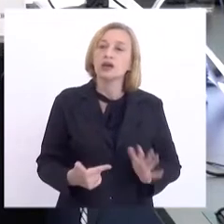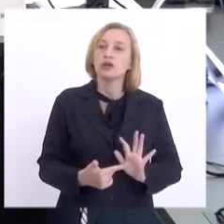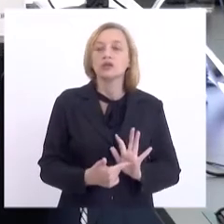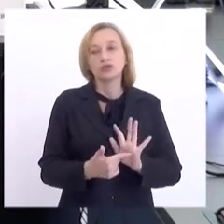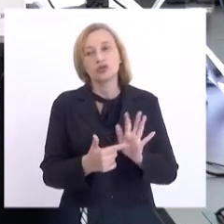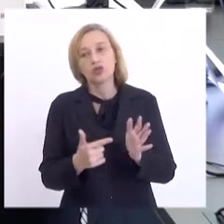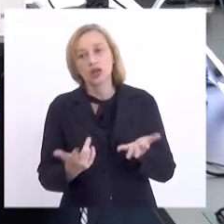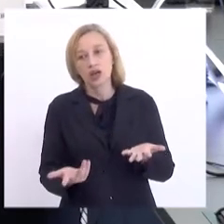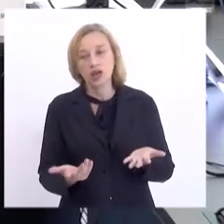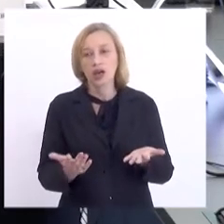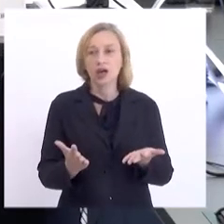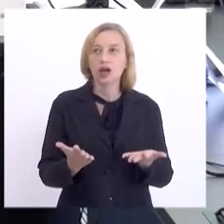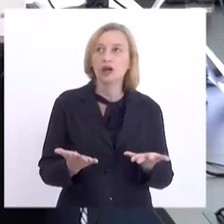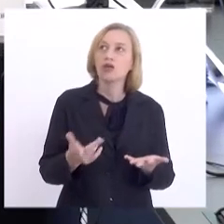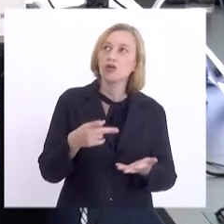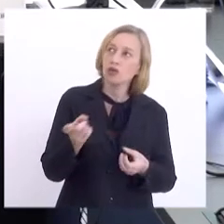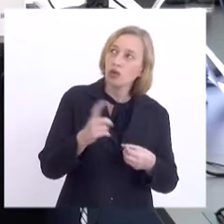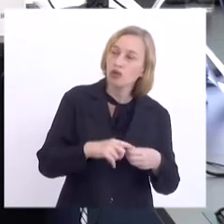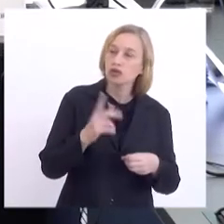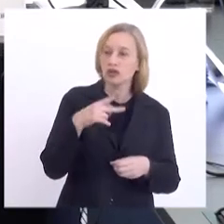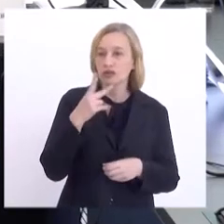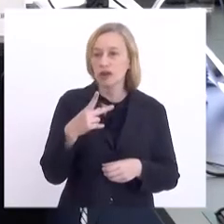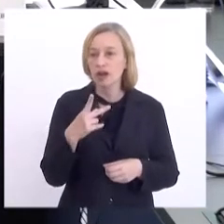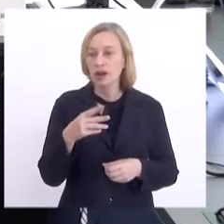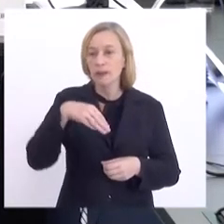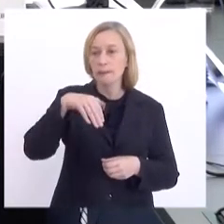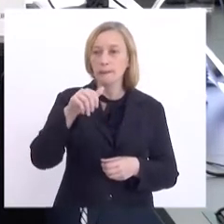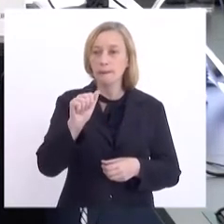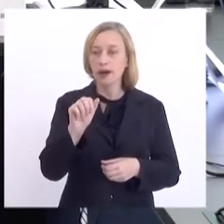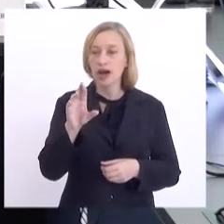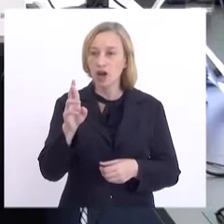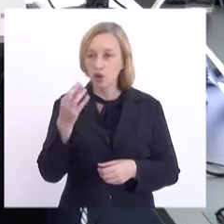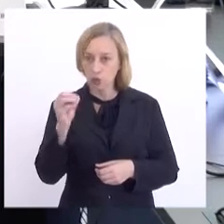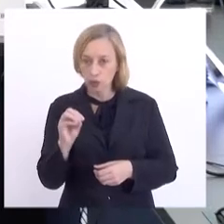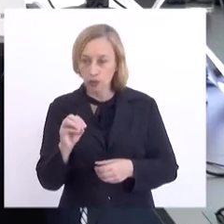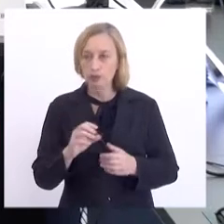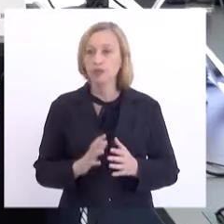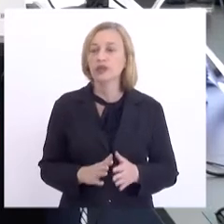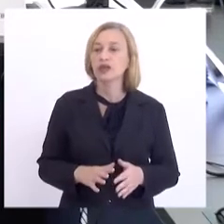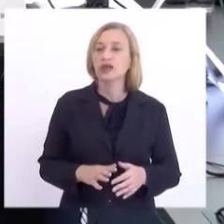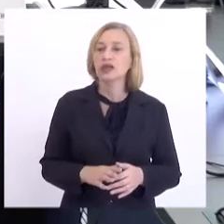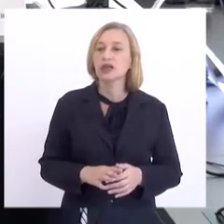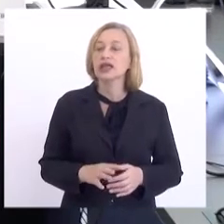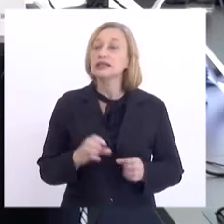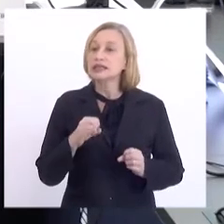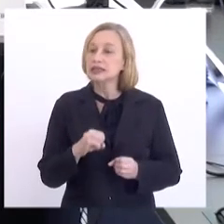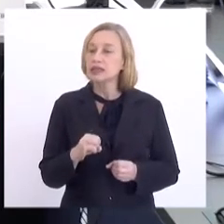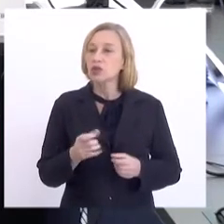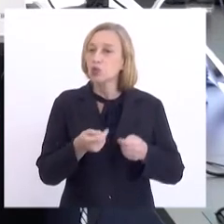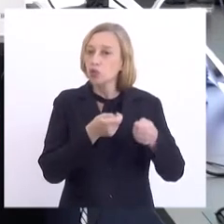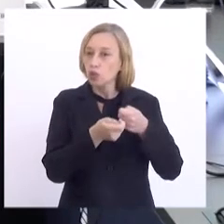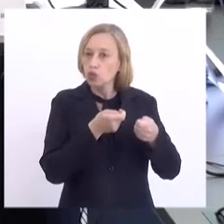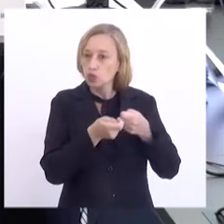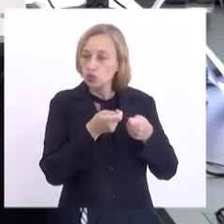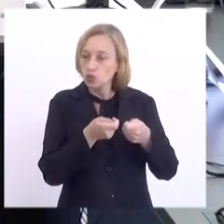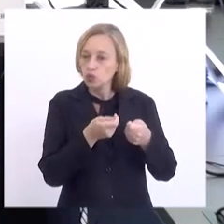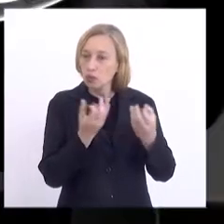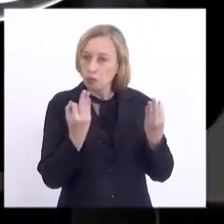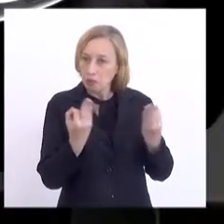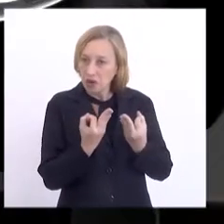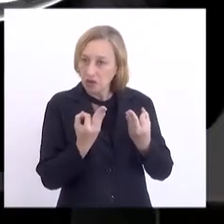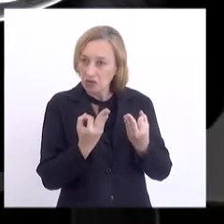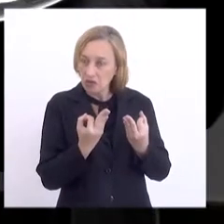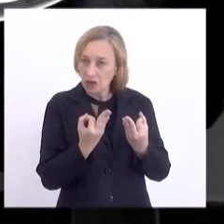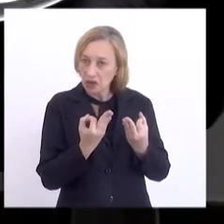o seu ponto de vista volto a dizer macro e se esse controle foi muito bem